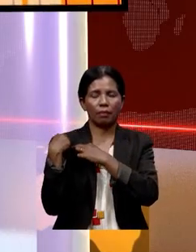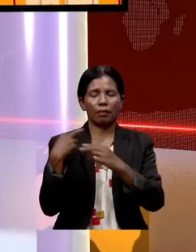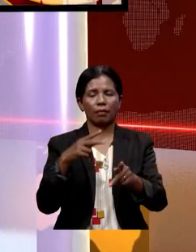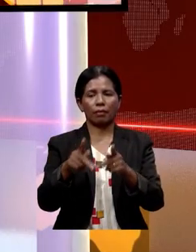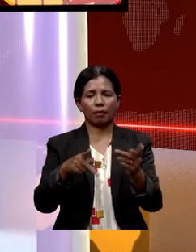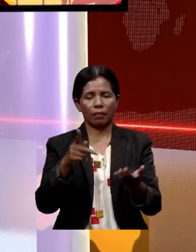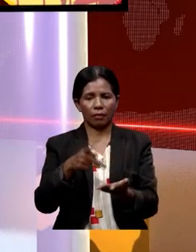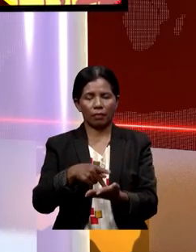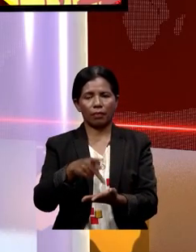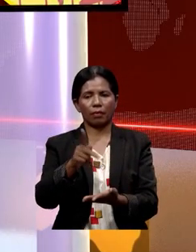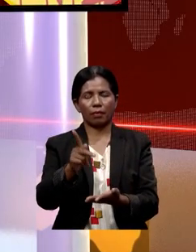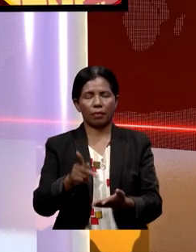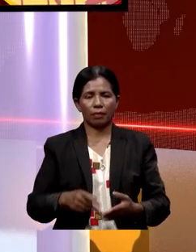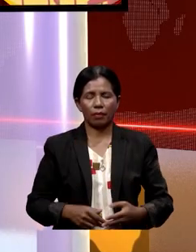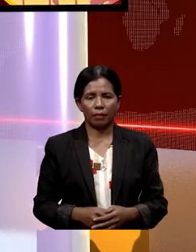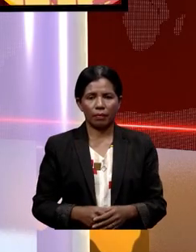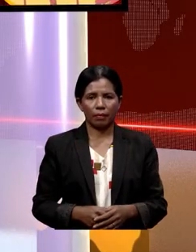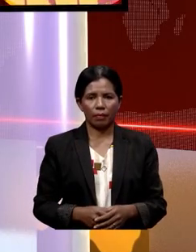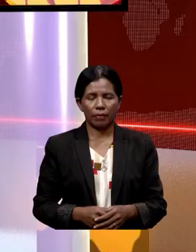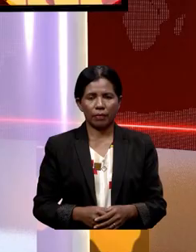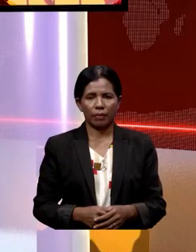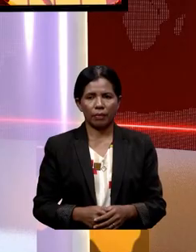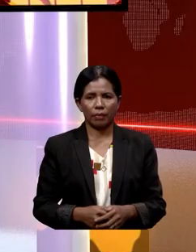comercial responsabiliza o seu anunciante Sira.